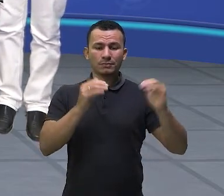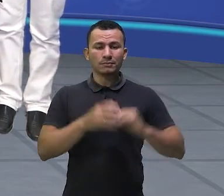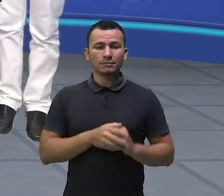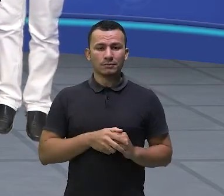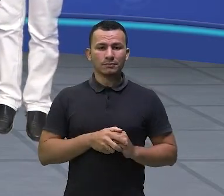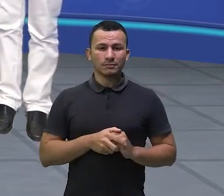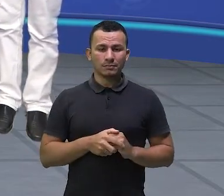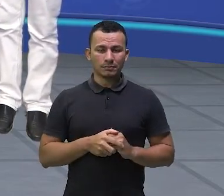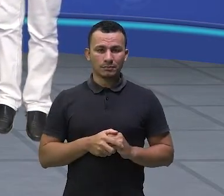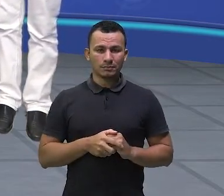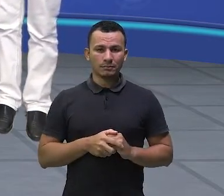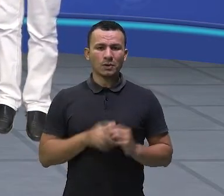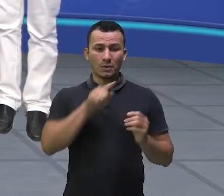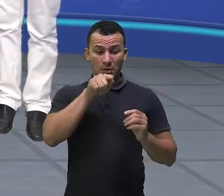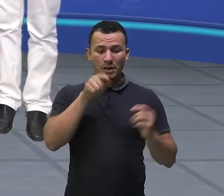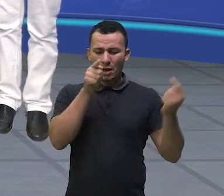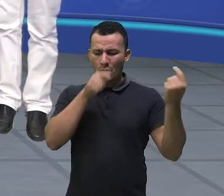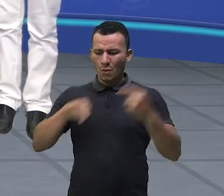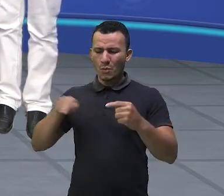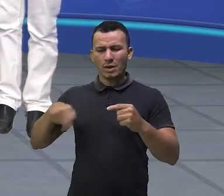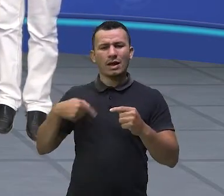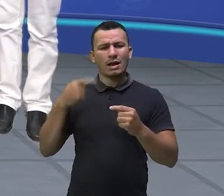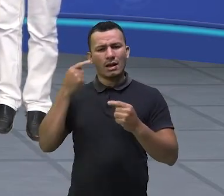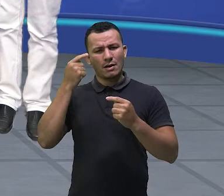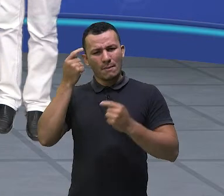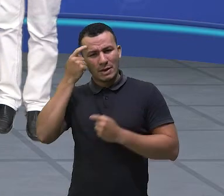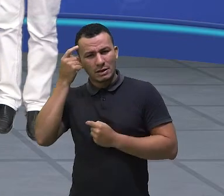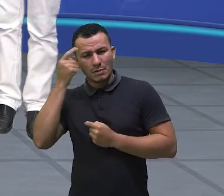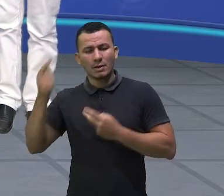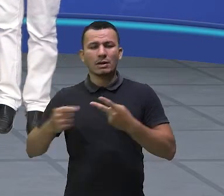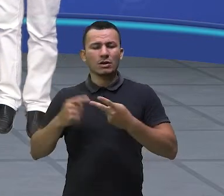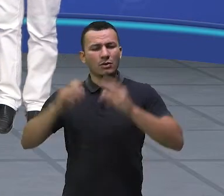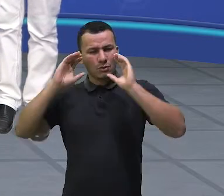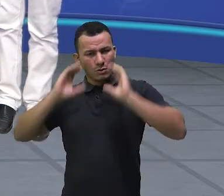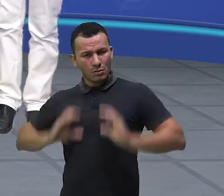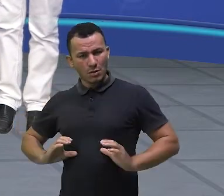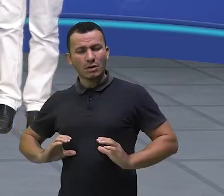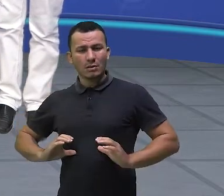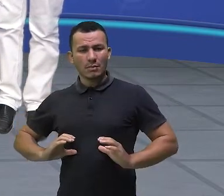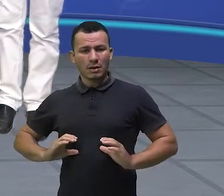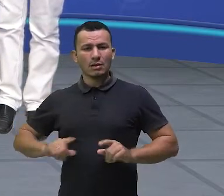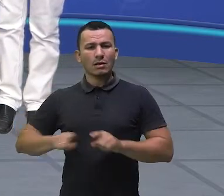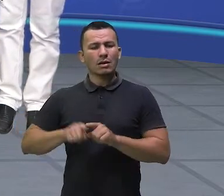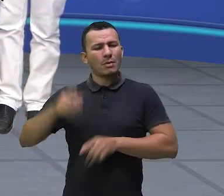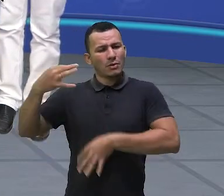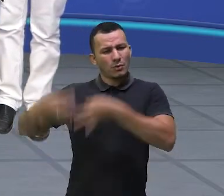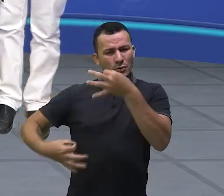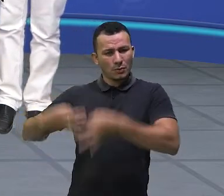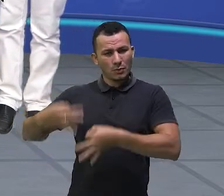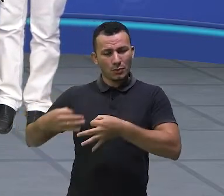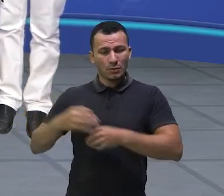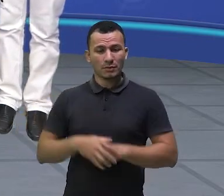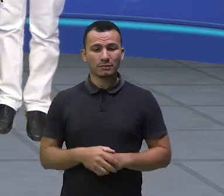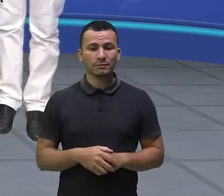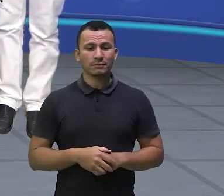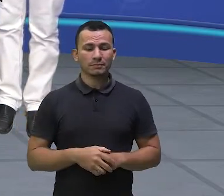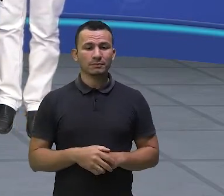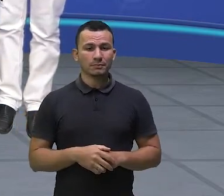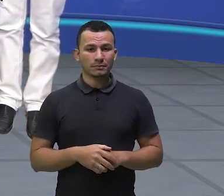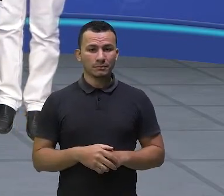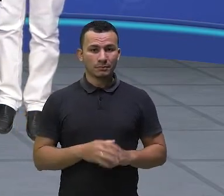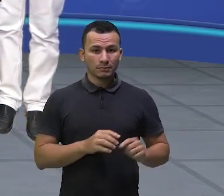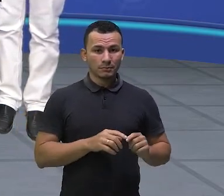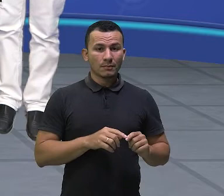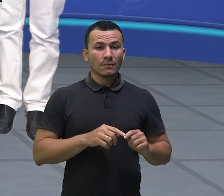encontra, digamos, as ideias, né, os comportamentos e a justiça. E a outra parte, que é a parte